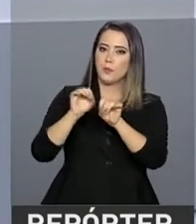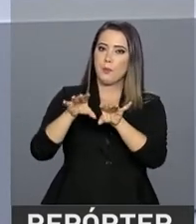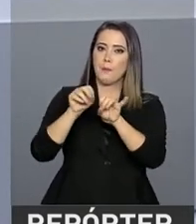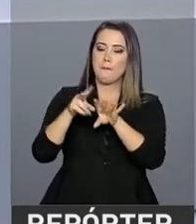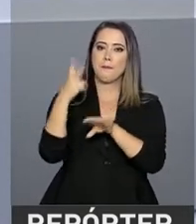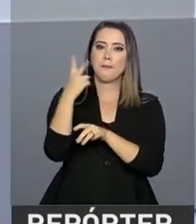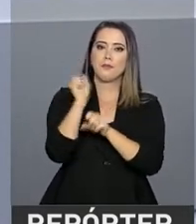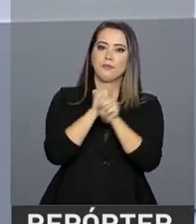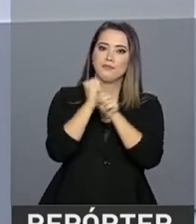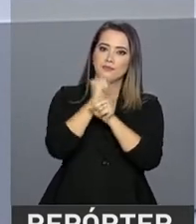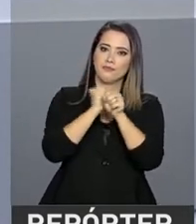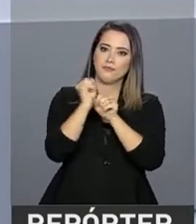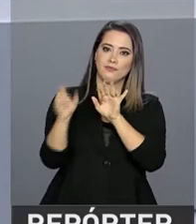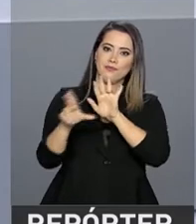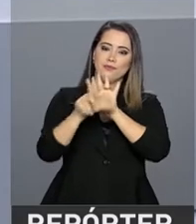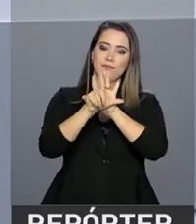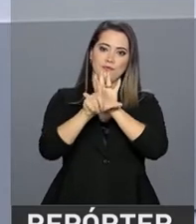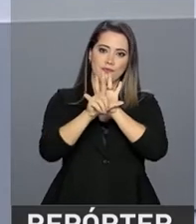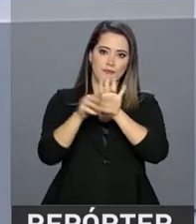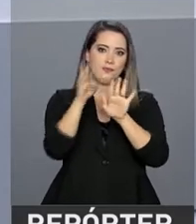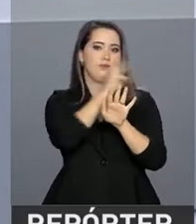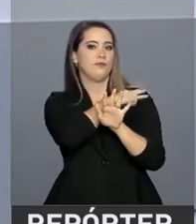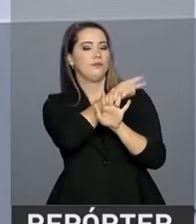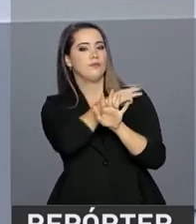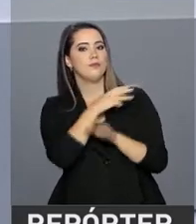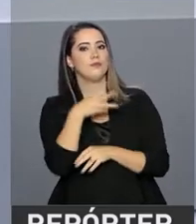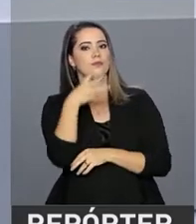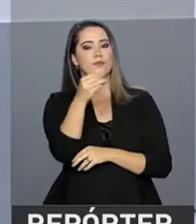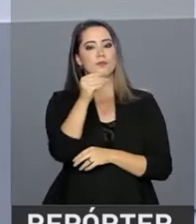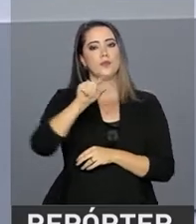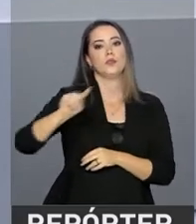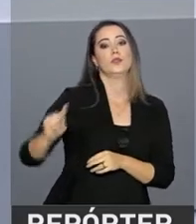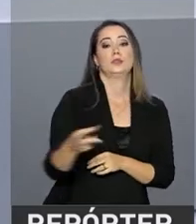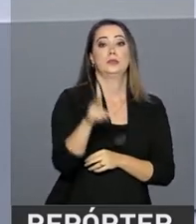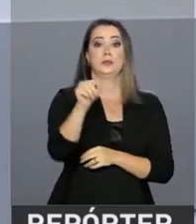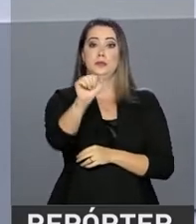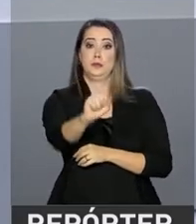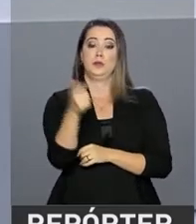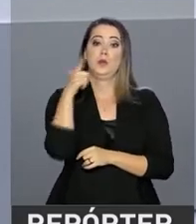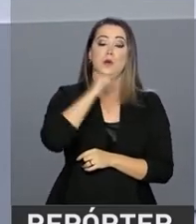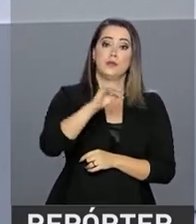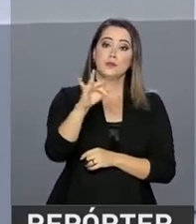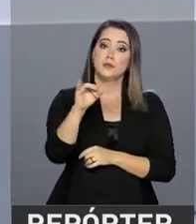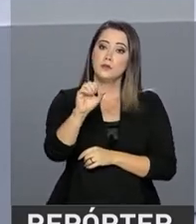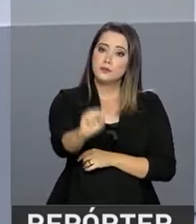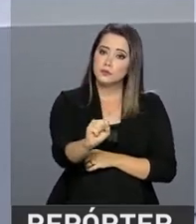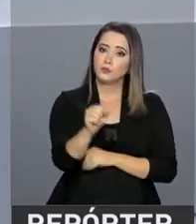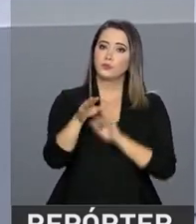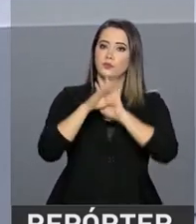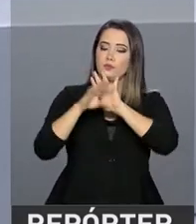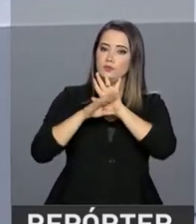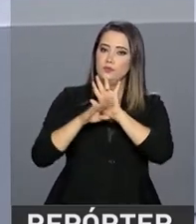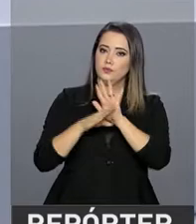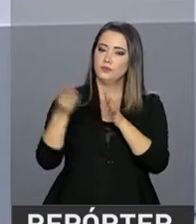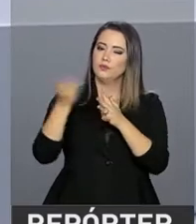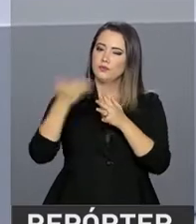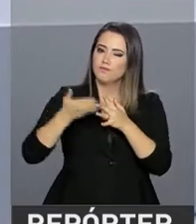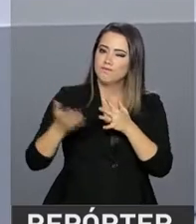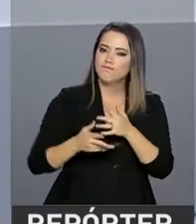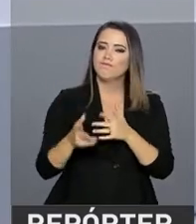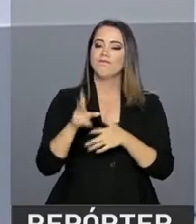dois anos como a reforma do ensino médio e as 300 mil vagas alcançadas pelo fies o programa de financiamento